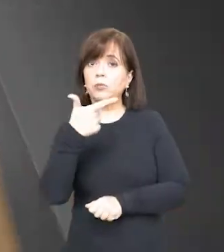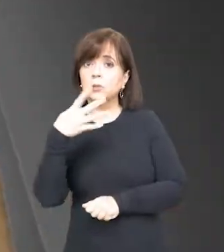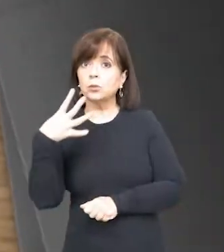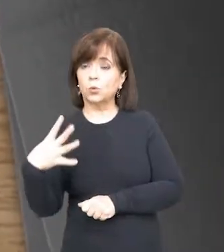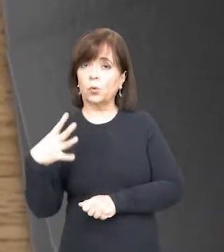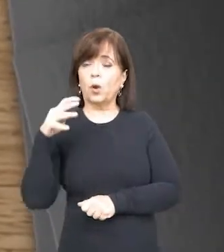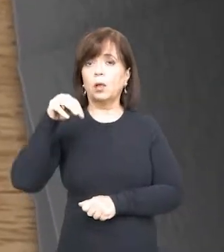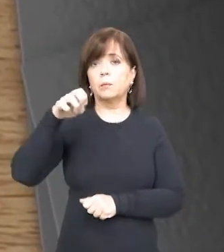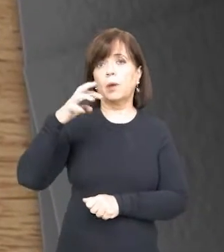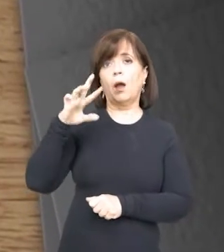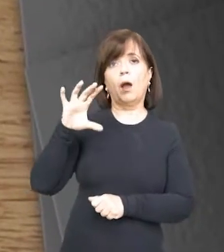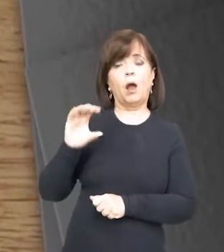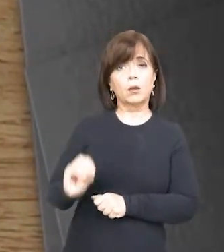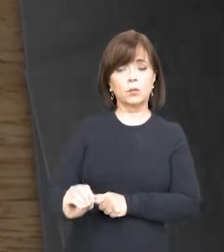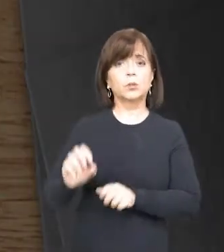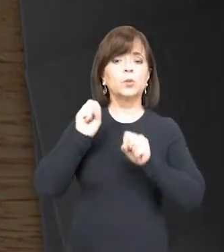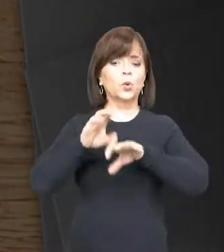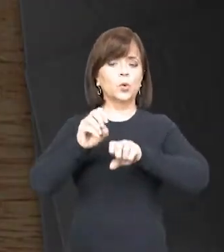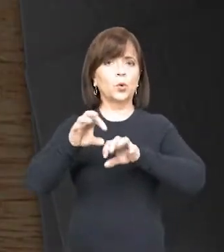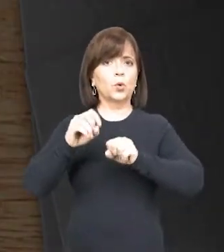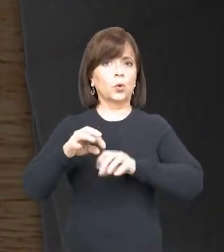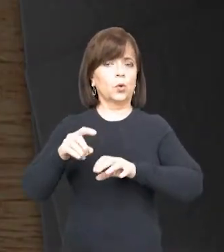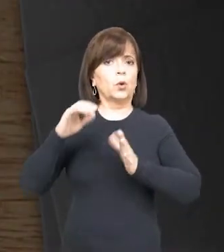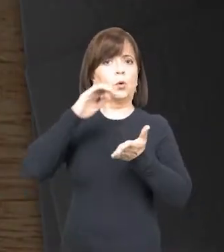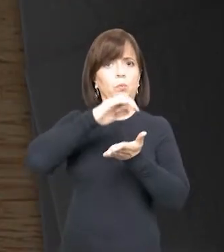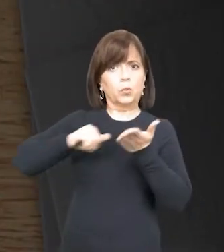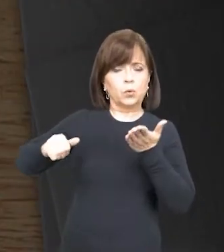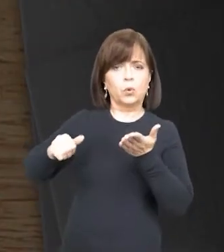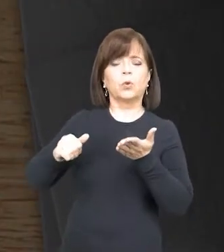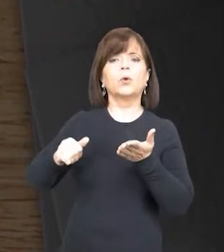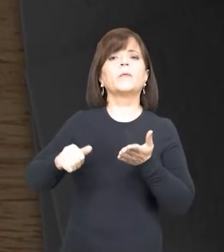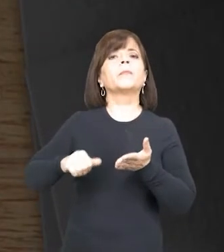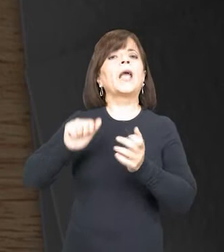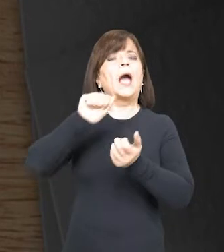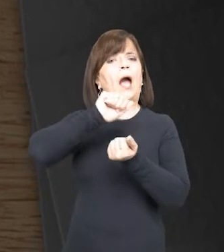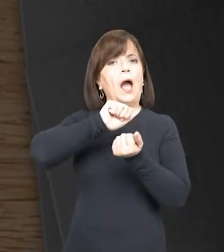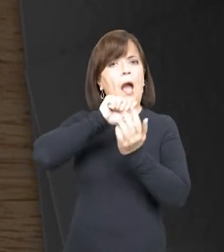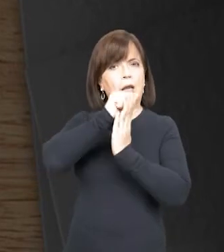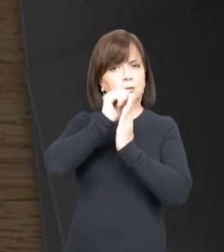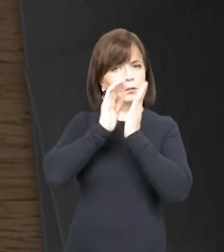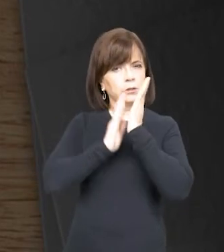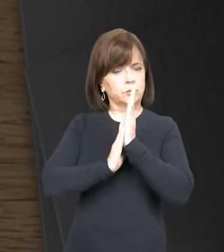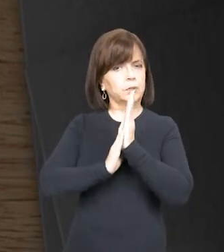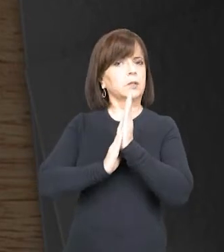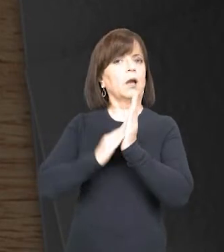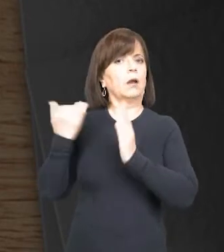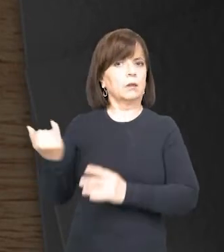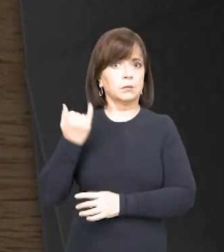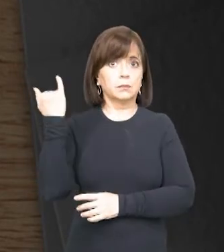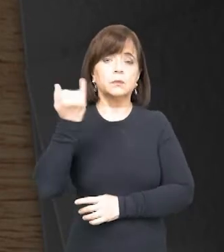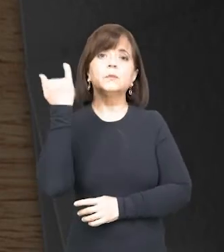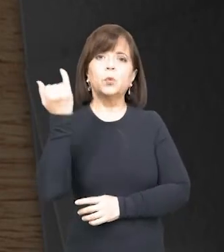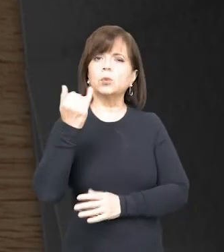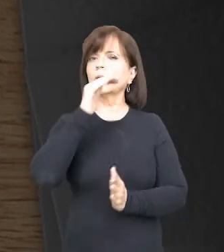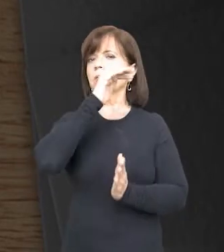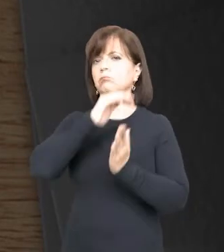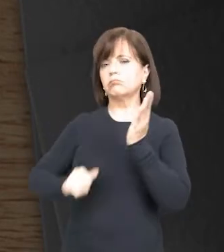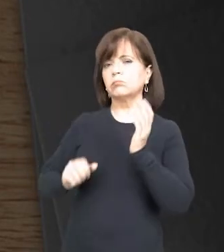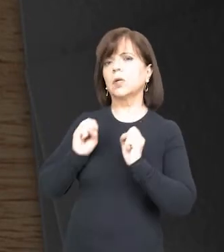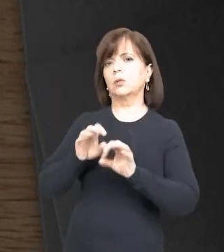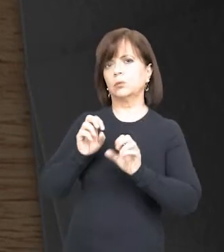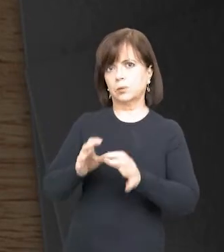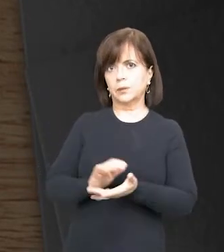foi retirada do rol das atividades essenciais do decreto estadual, que vem disciplinando semanalmente